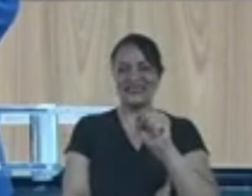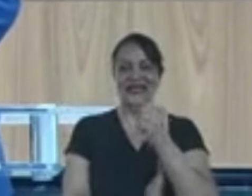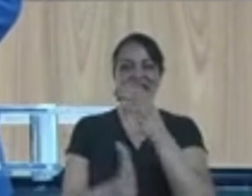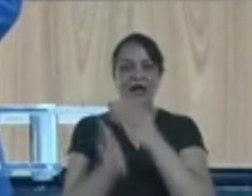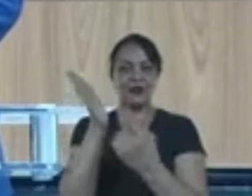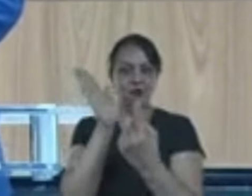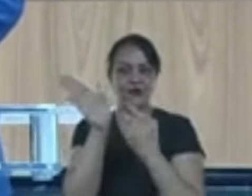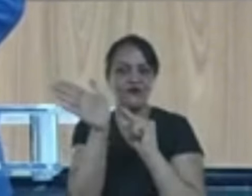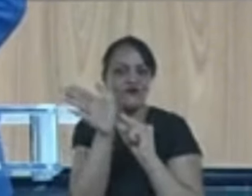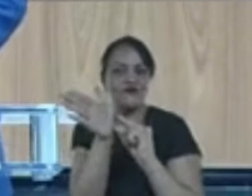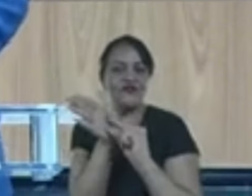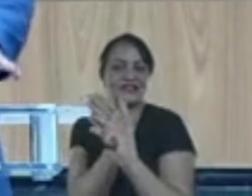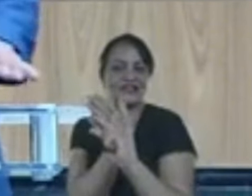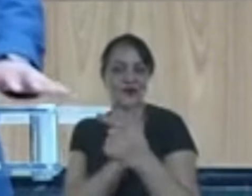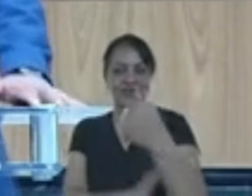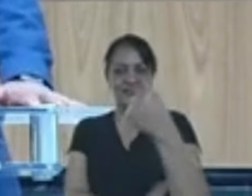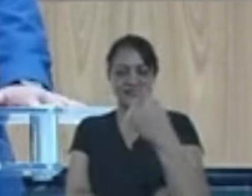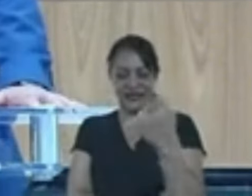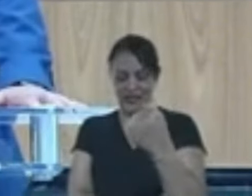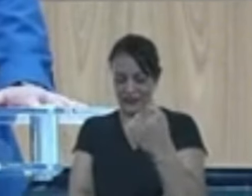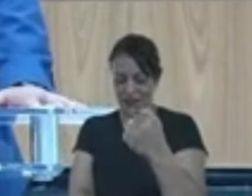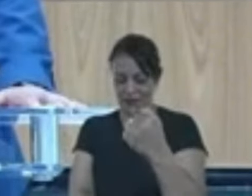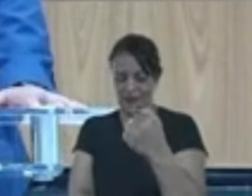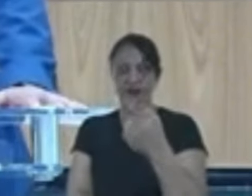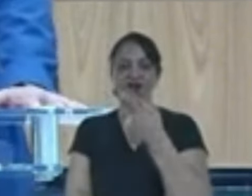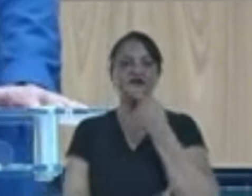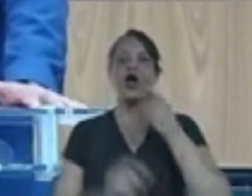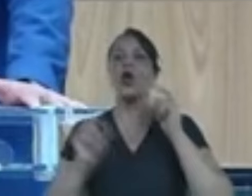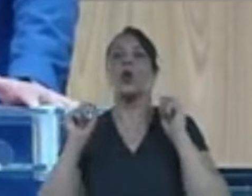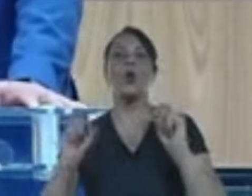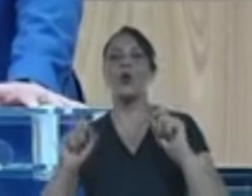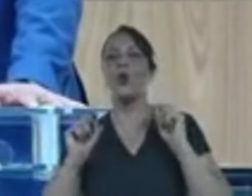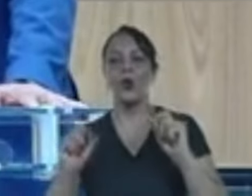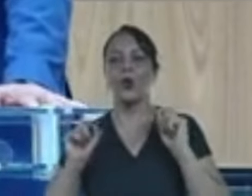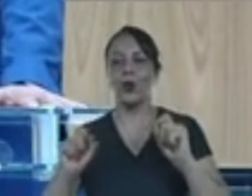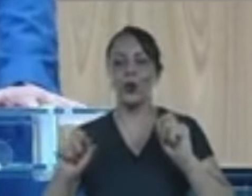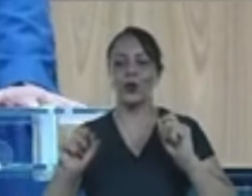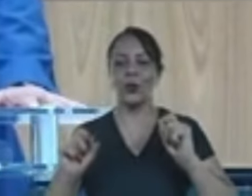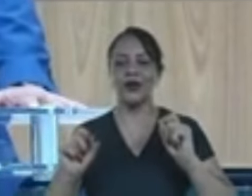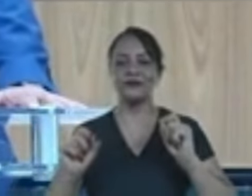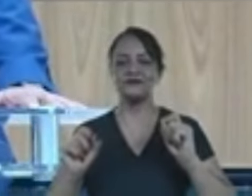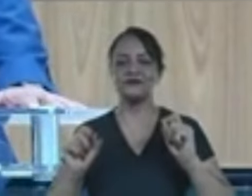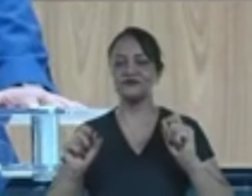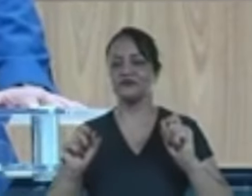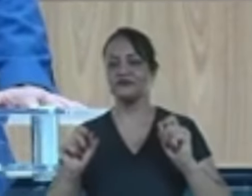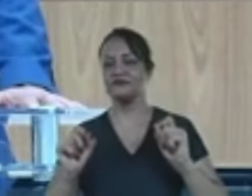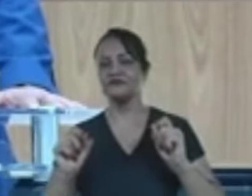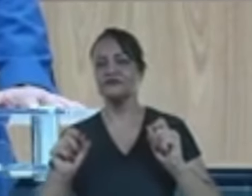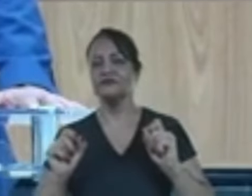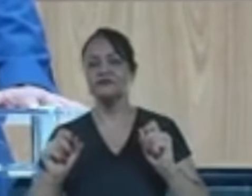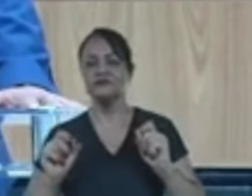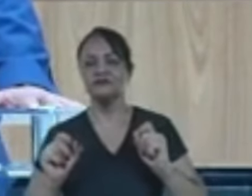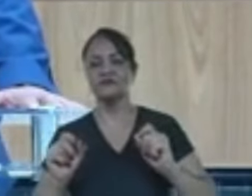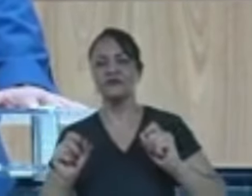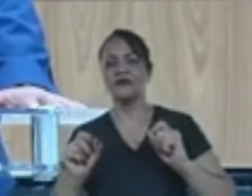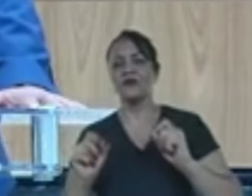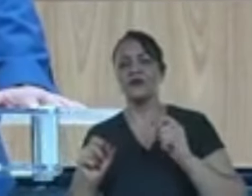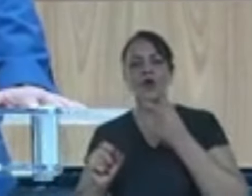versículo 7, diz o seguinte: os marinheiros diziam uns aos